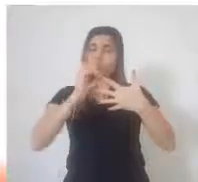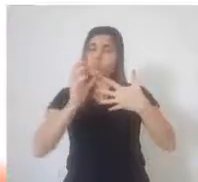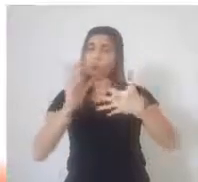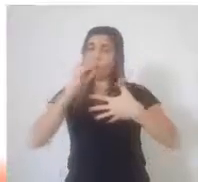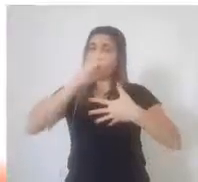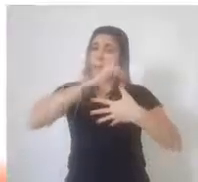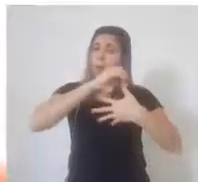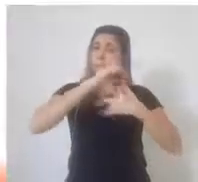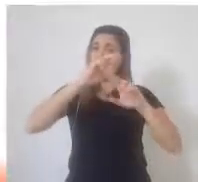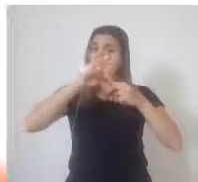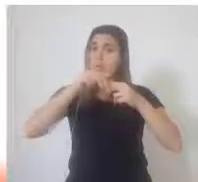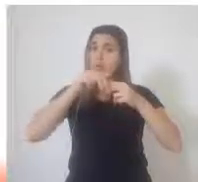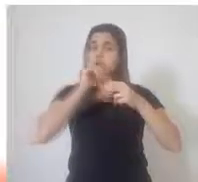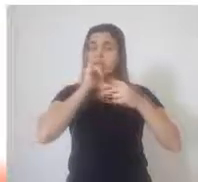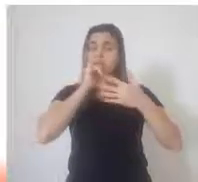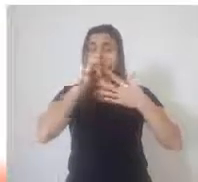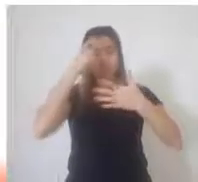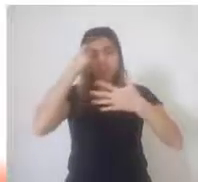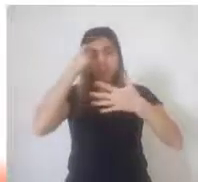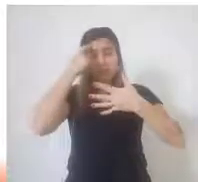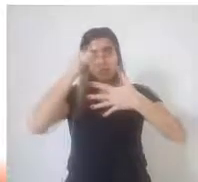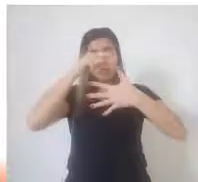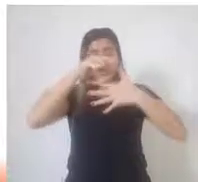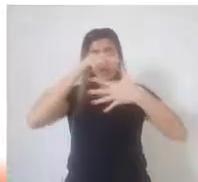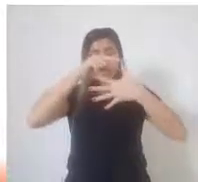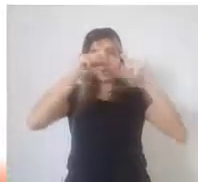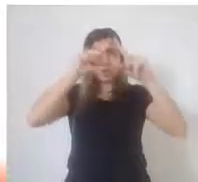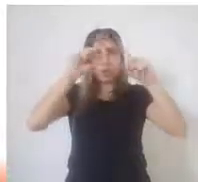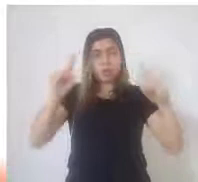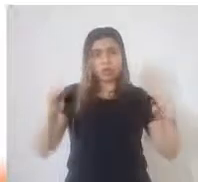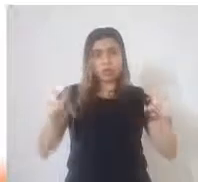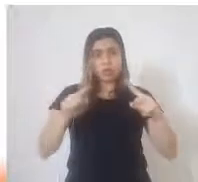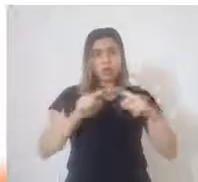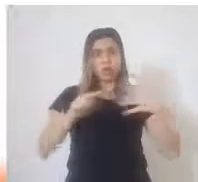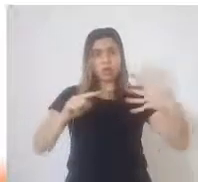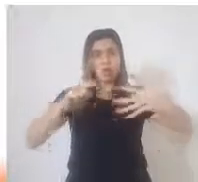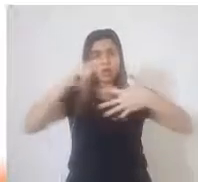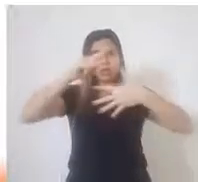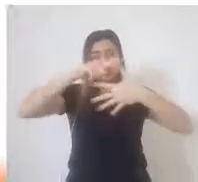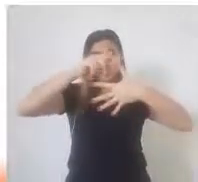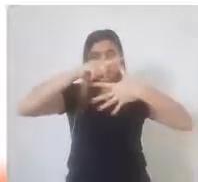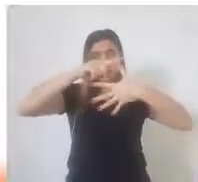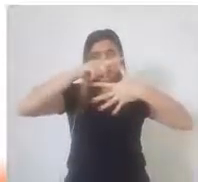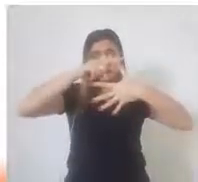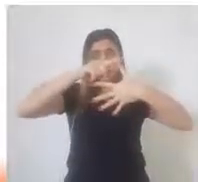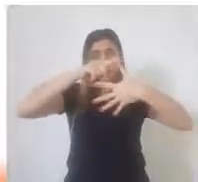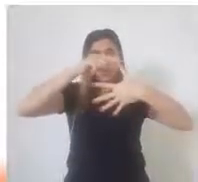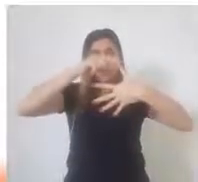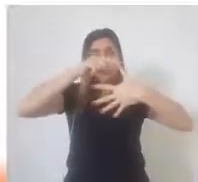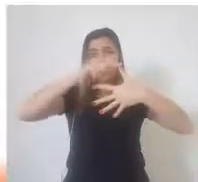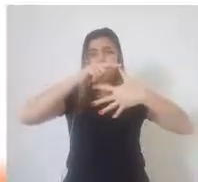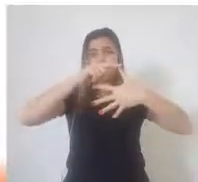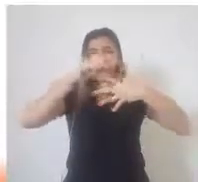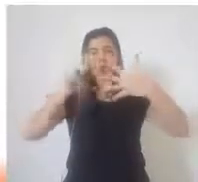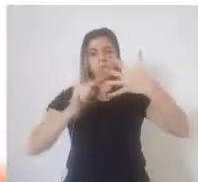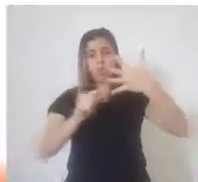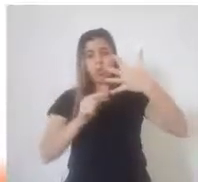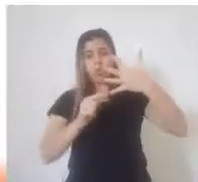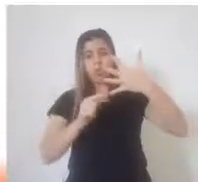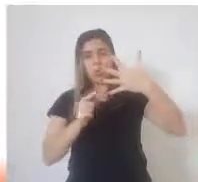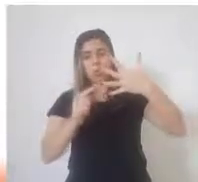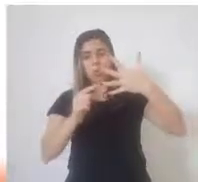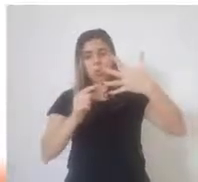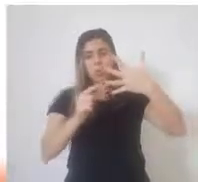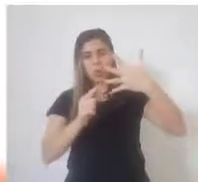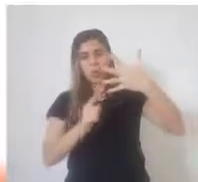quaternário. Porque quando você chega nesse topo de cadeia, nesse ápice aí, nesse